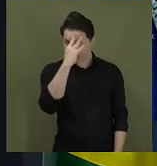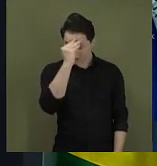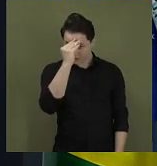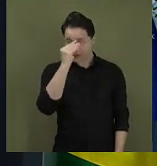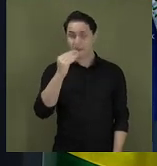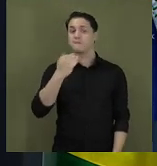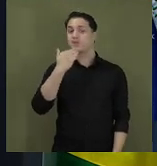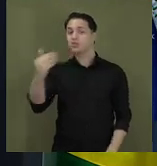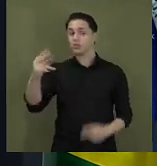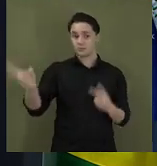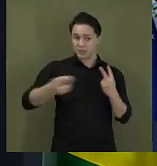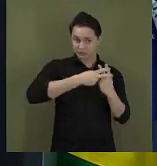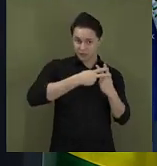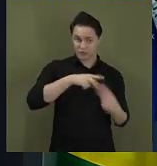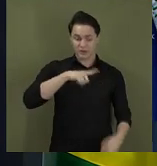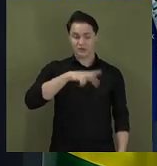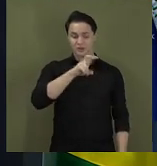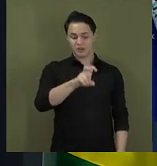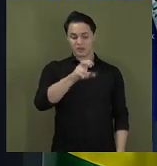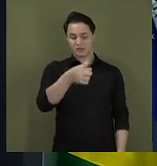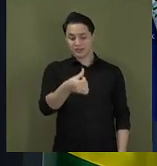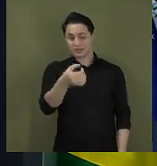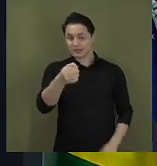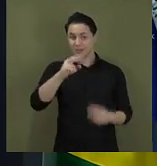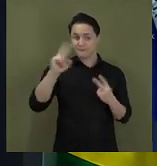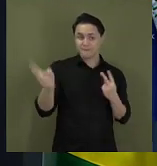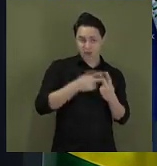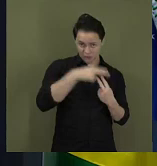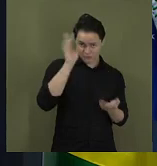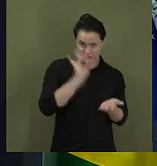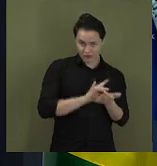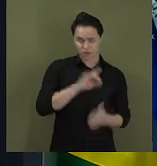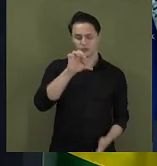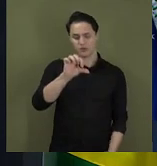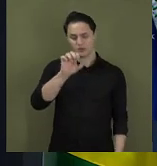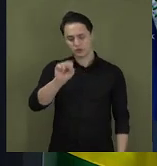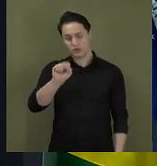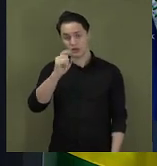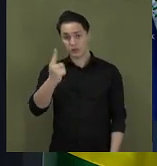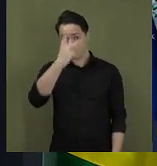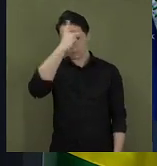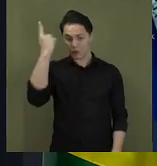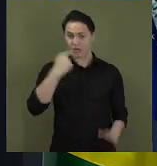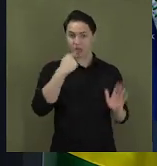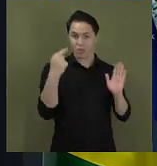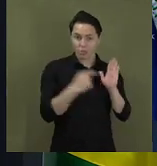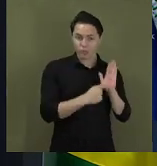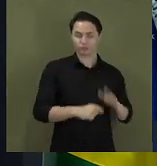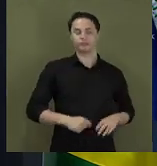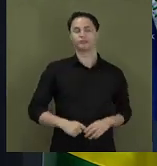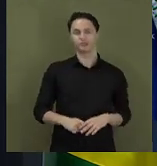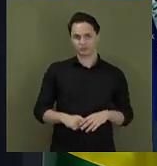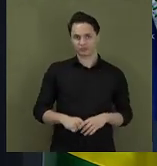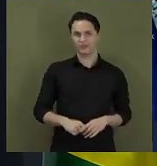busca e apreensão, 560 prisões, 981 pessoas denunciadas. Foram